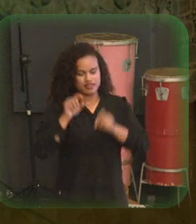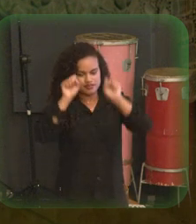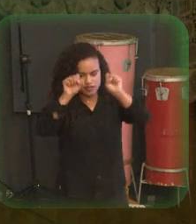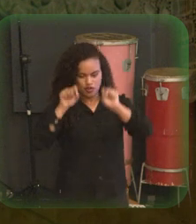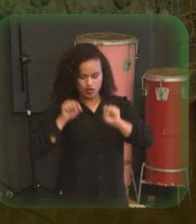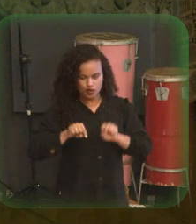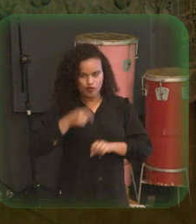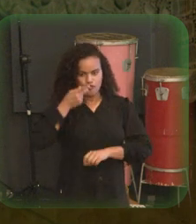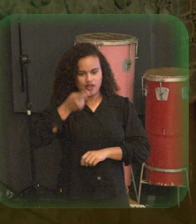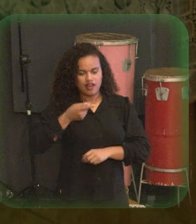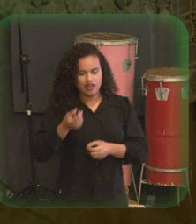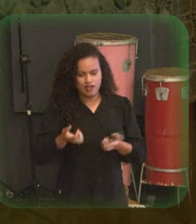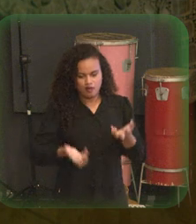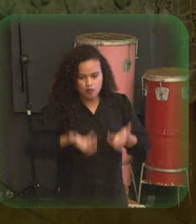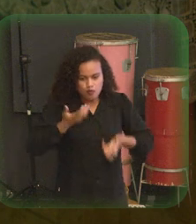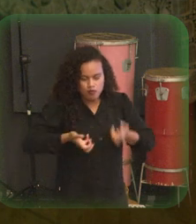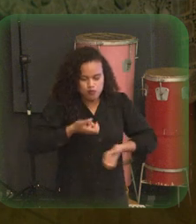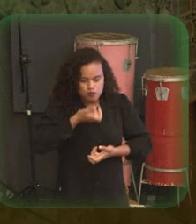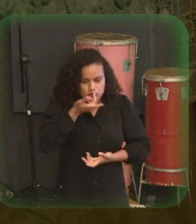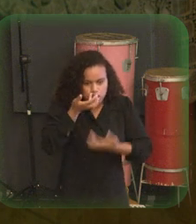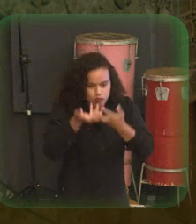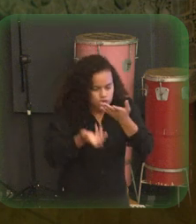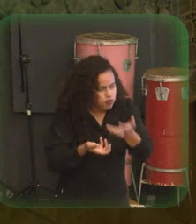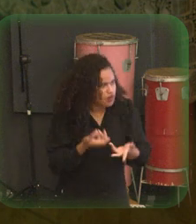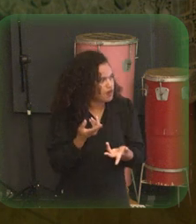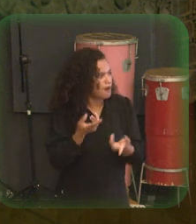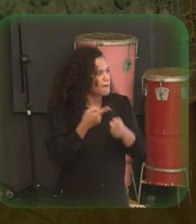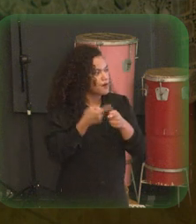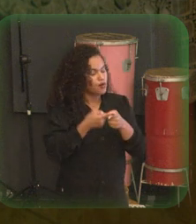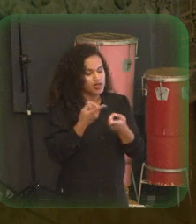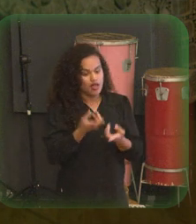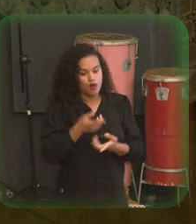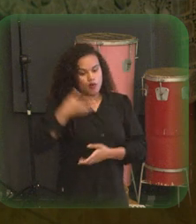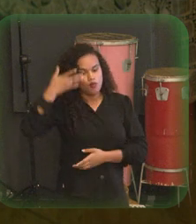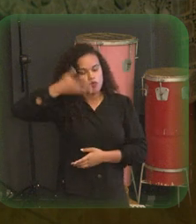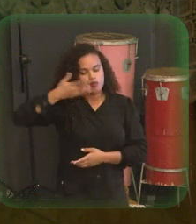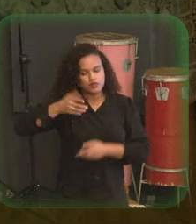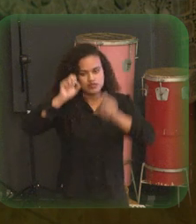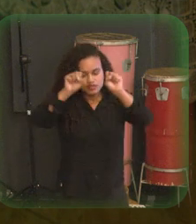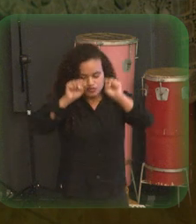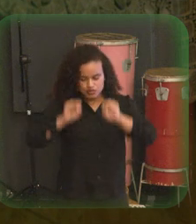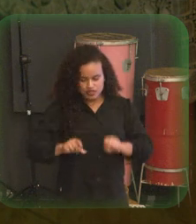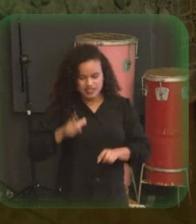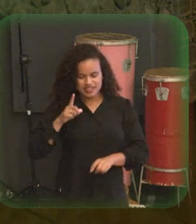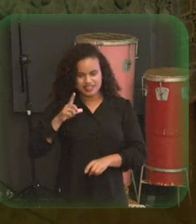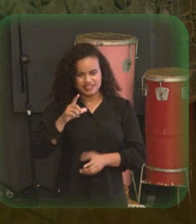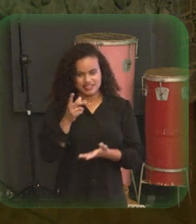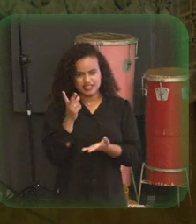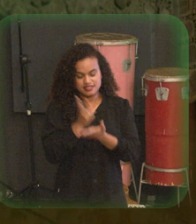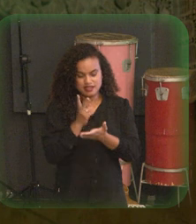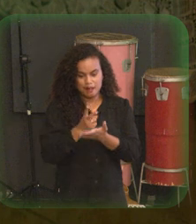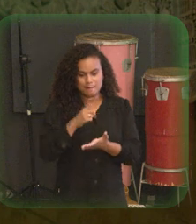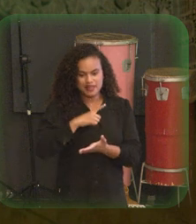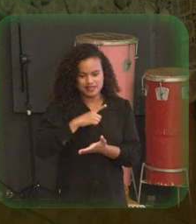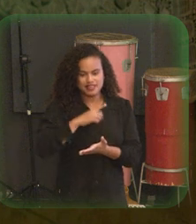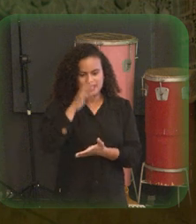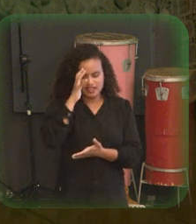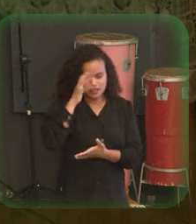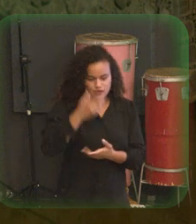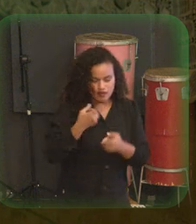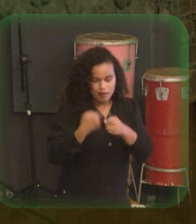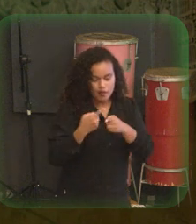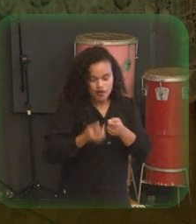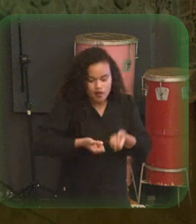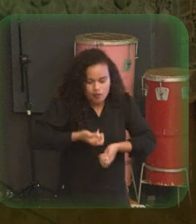impede que os discursos dele sejam vazios, ou seja, os discursos dele sempre têm um efeito, porque o fogo é aquele que queima, mas o fogo também cauteriza.